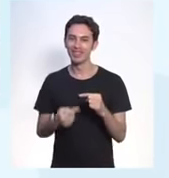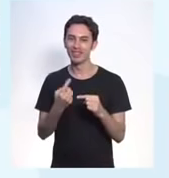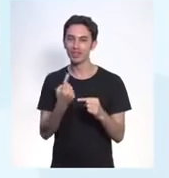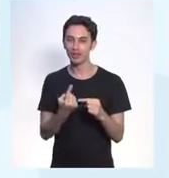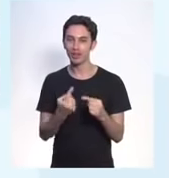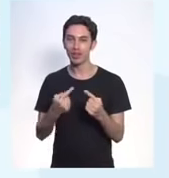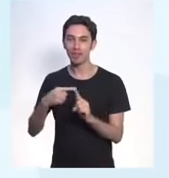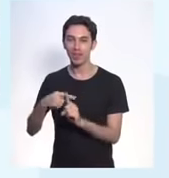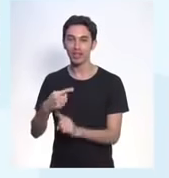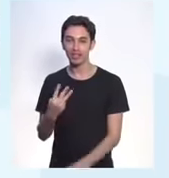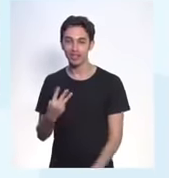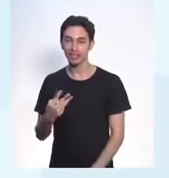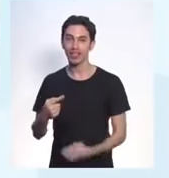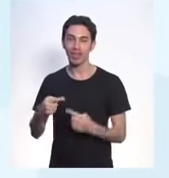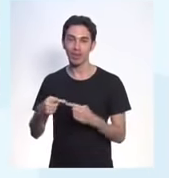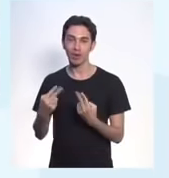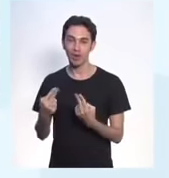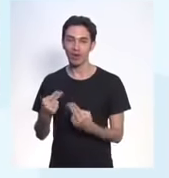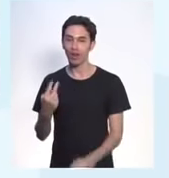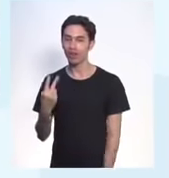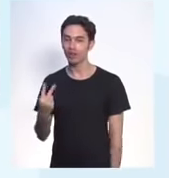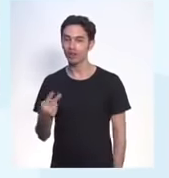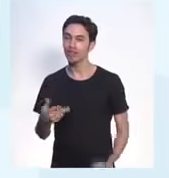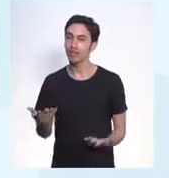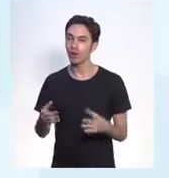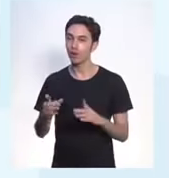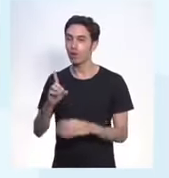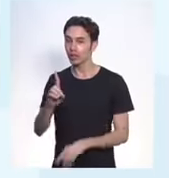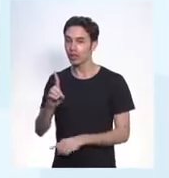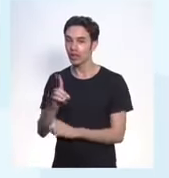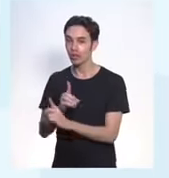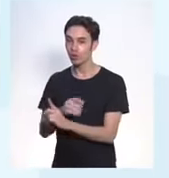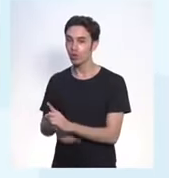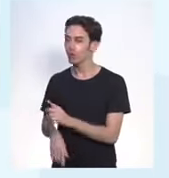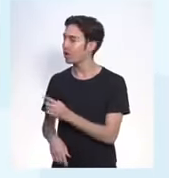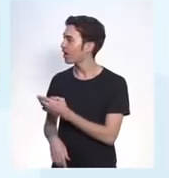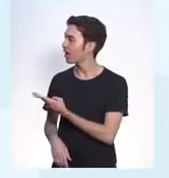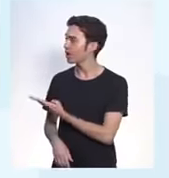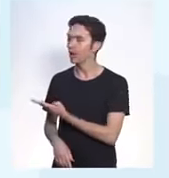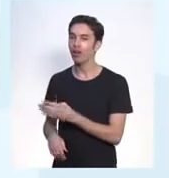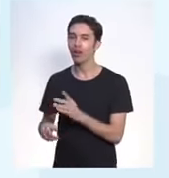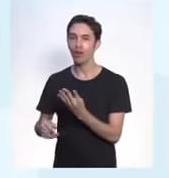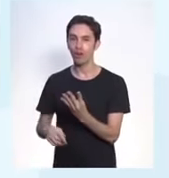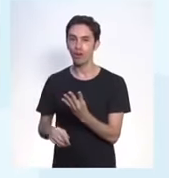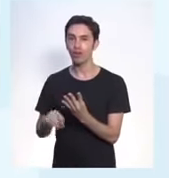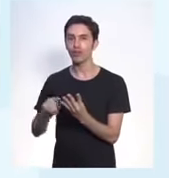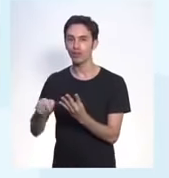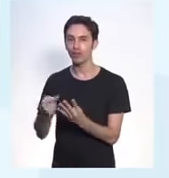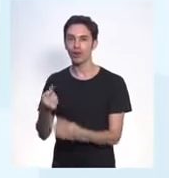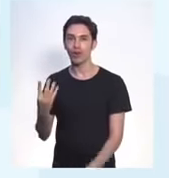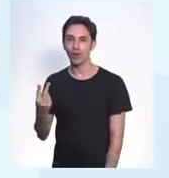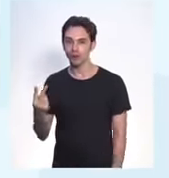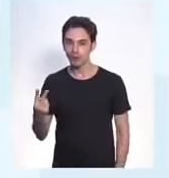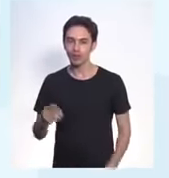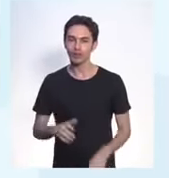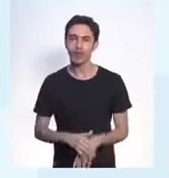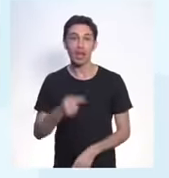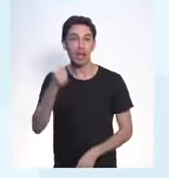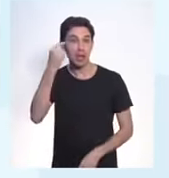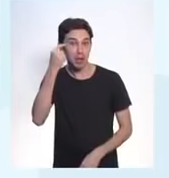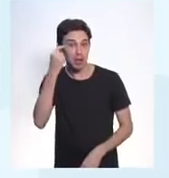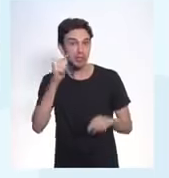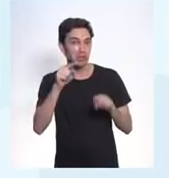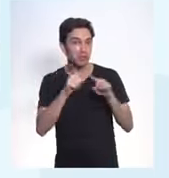pode observar são quatro pontos Eu imagino que seja um quadrilátero né Tony tem que ser aí básica pode